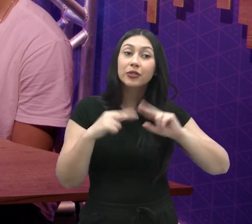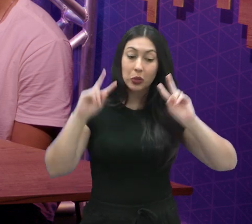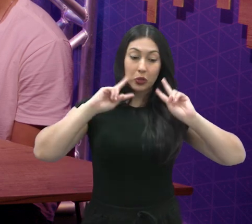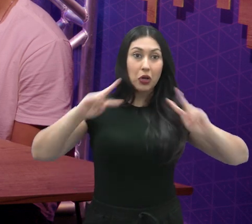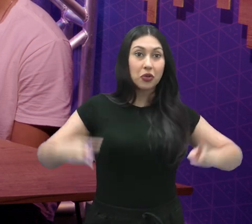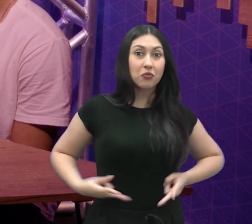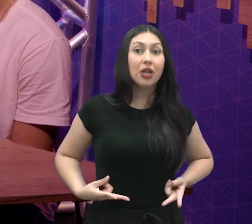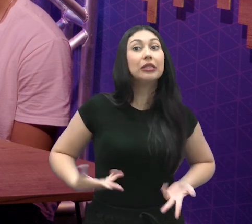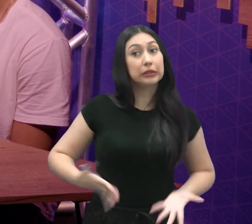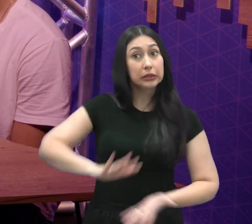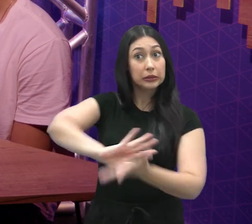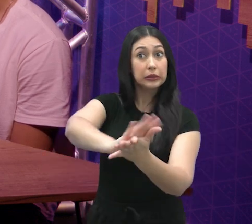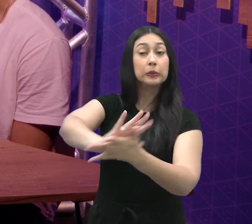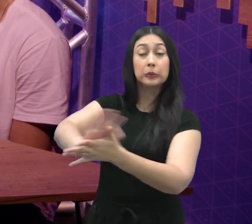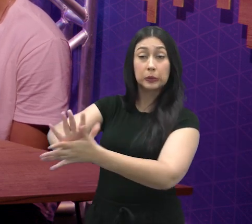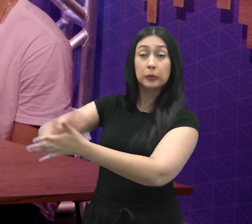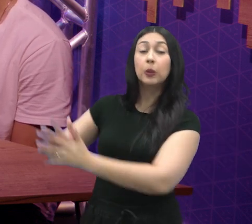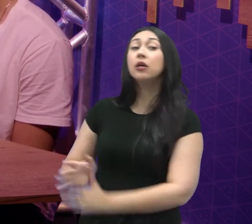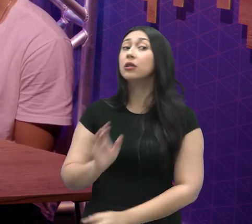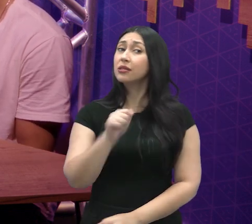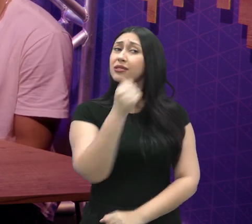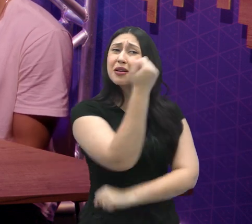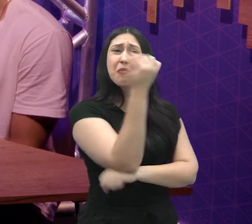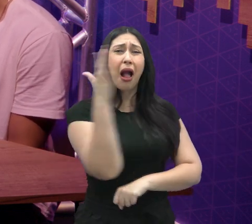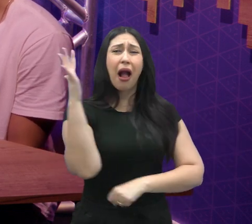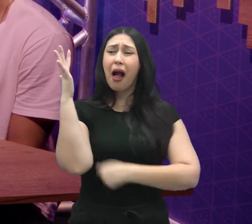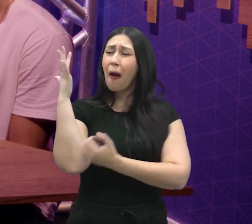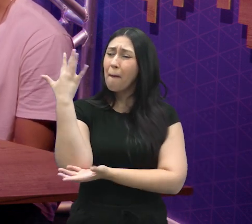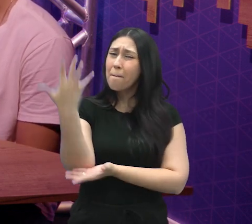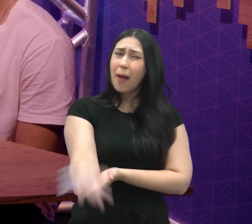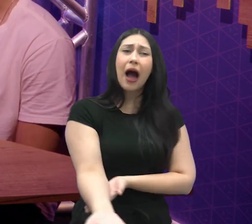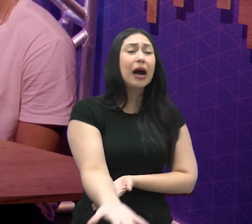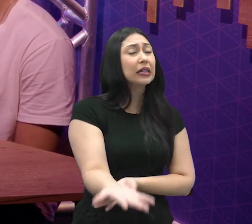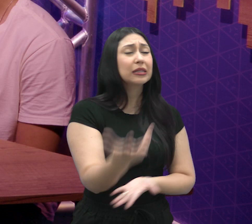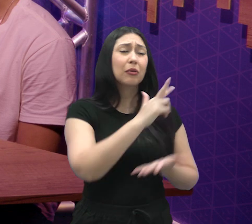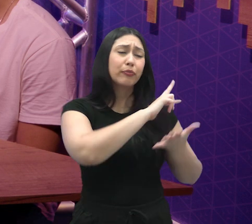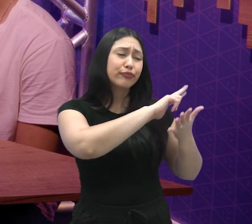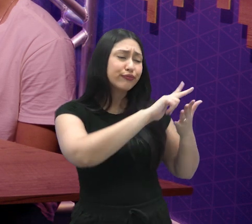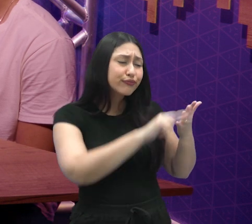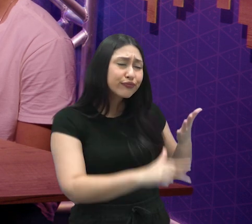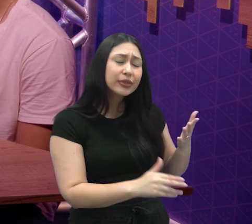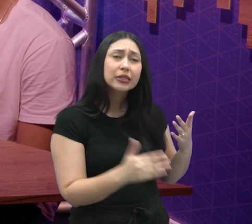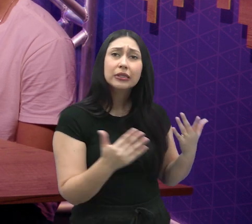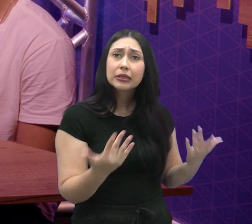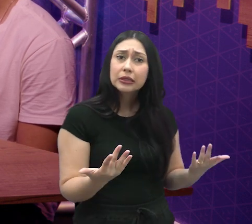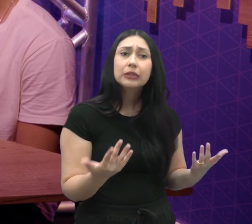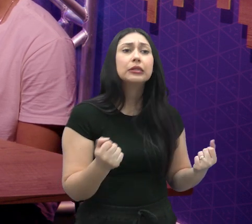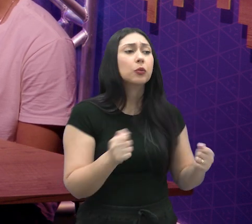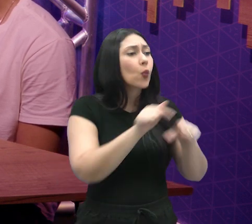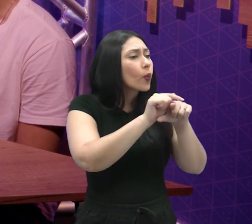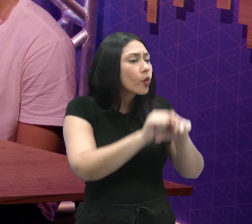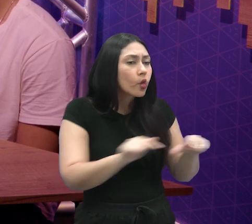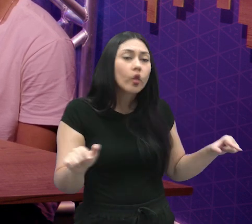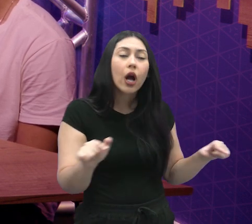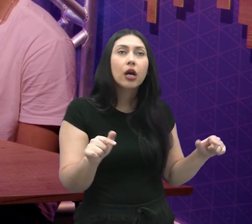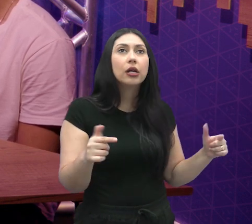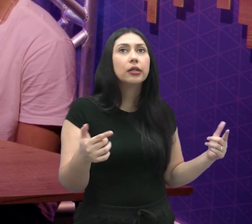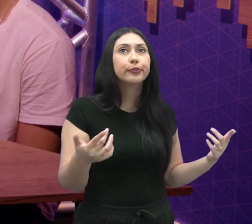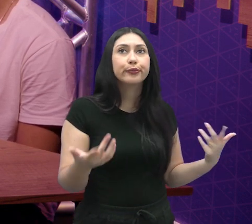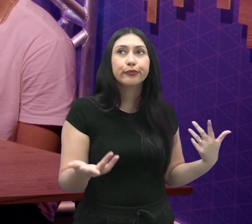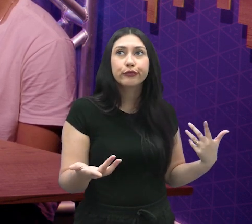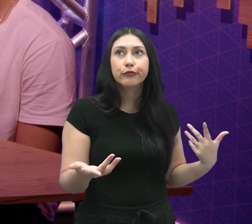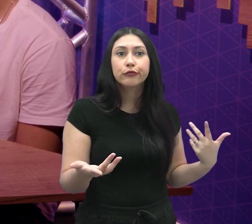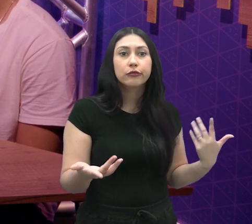sem extinguindo outras espécies. Exatamente, desmatamento, exatamente. Tem vários fatores como